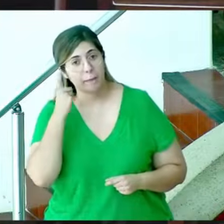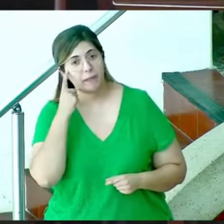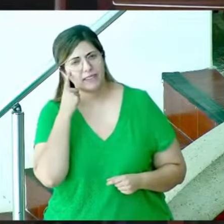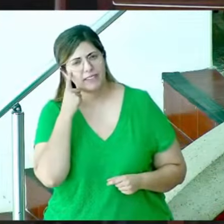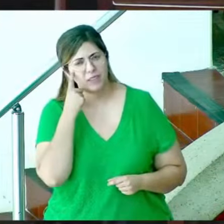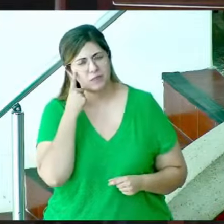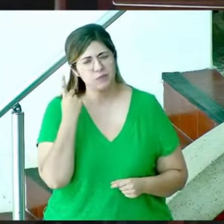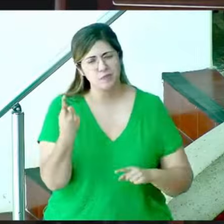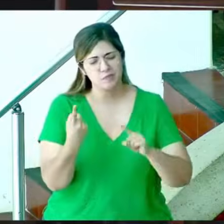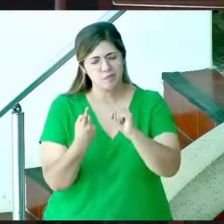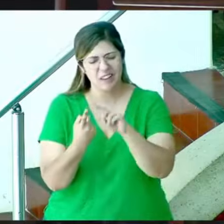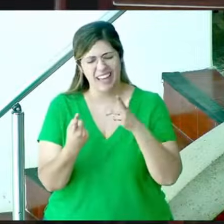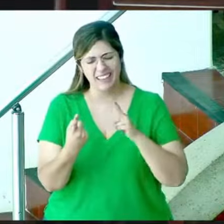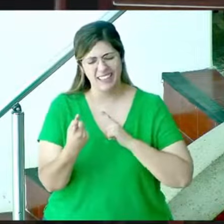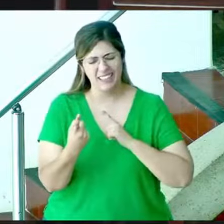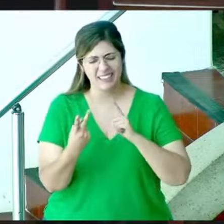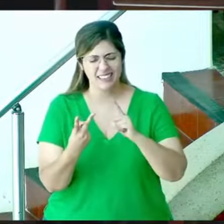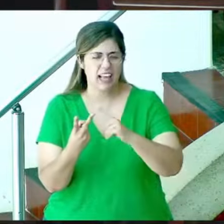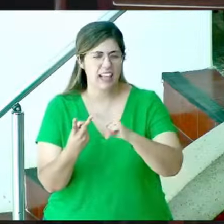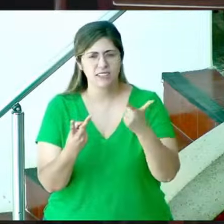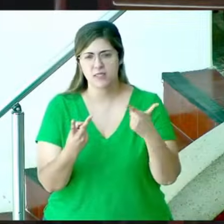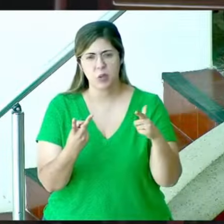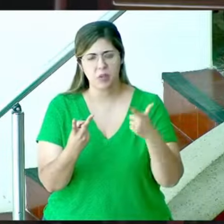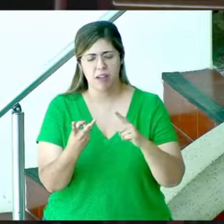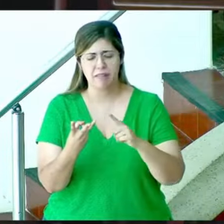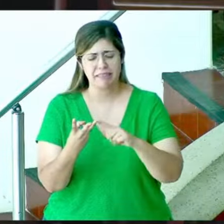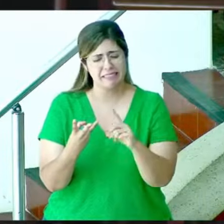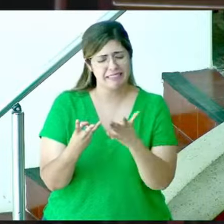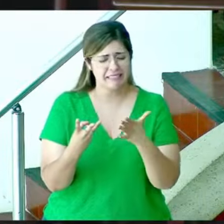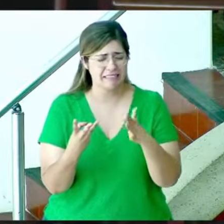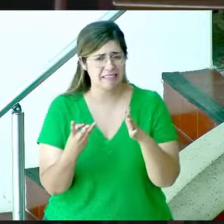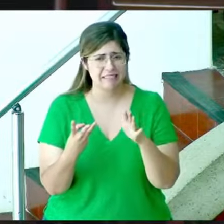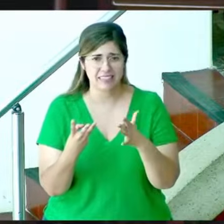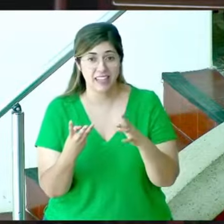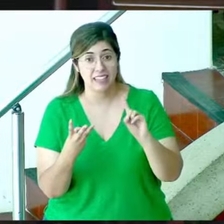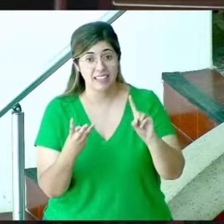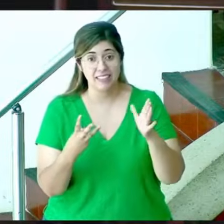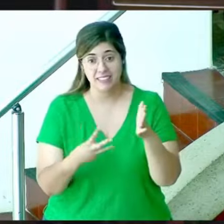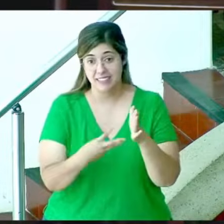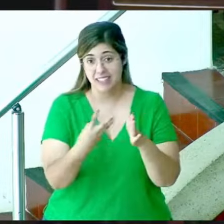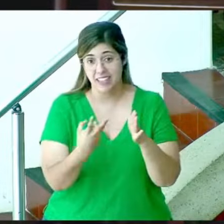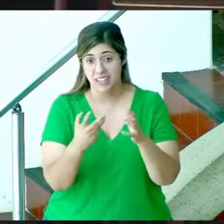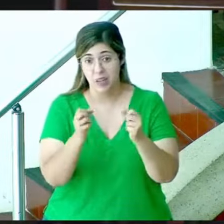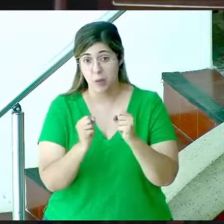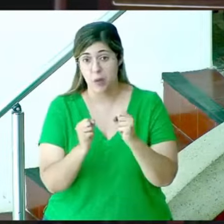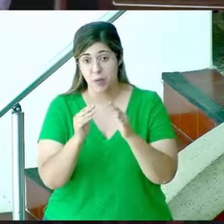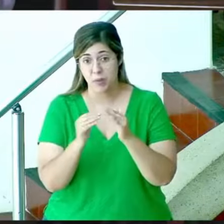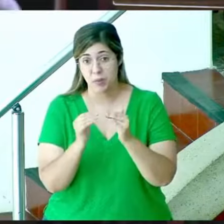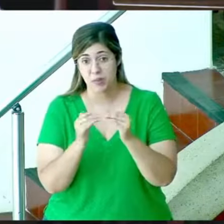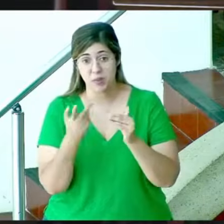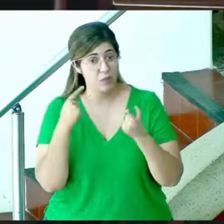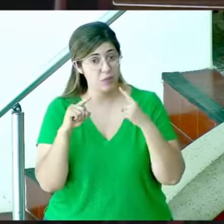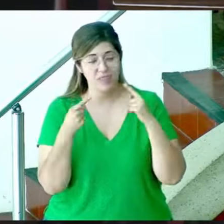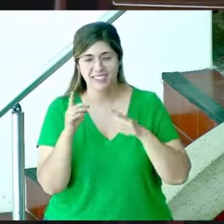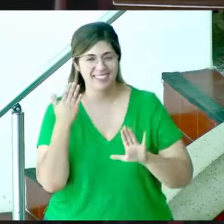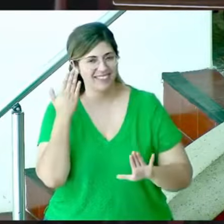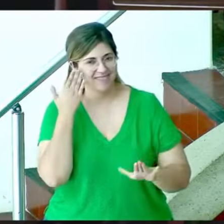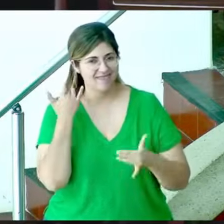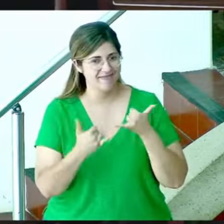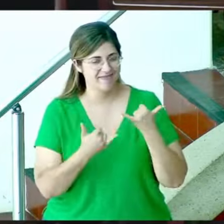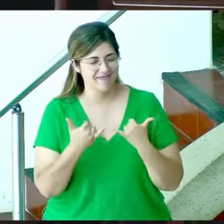terceira, já dá para pedir música no Fantástico, 3 vezes, as 3 eu não